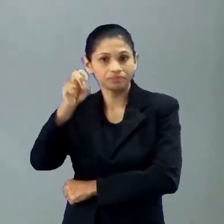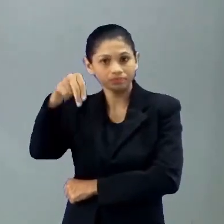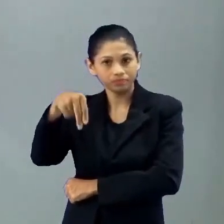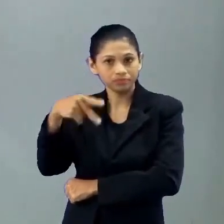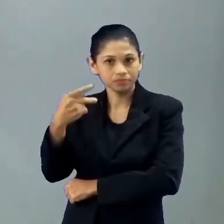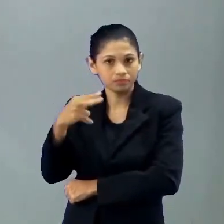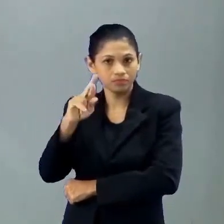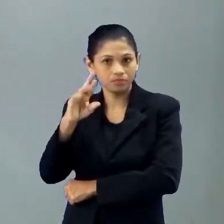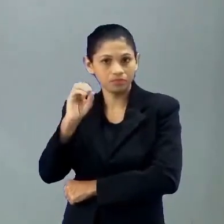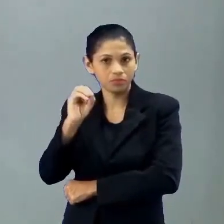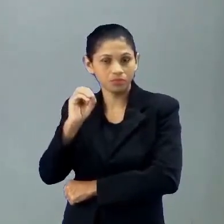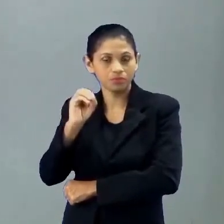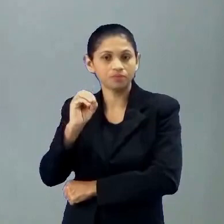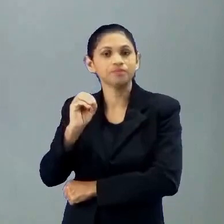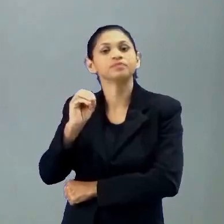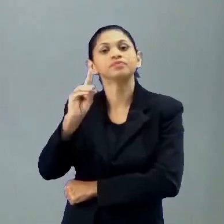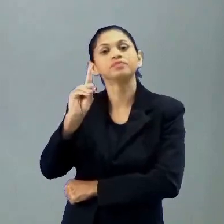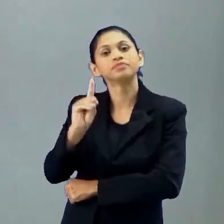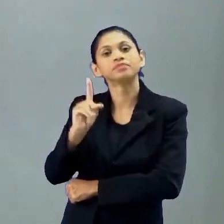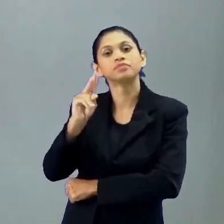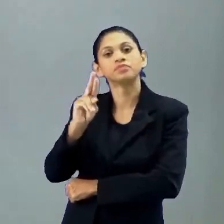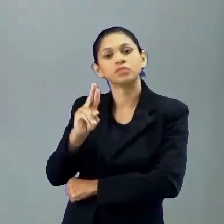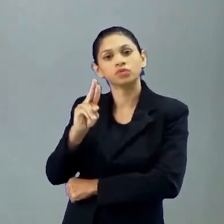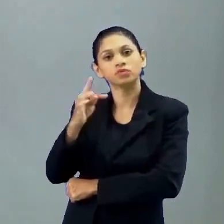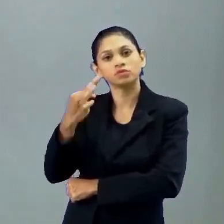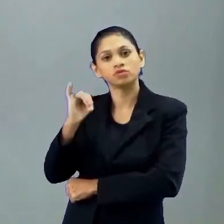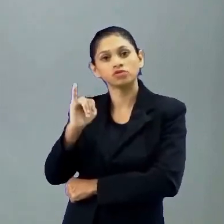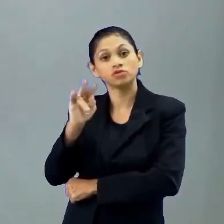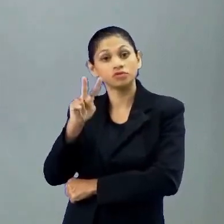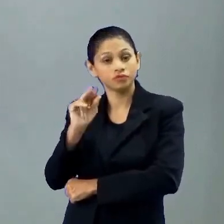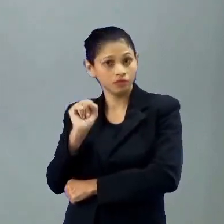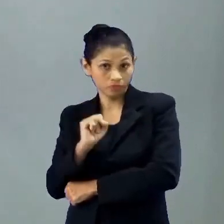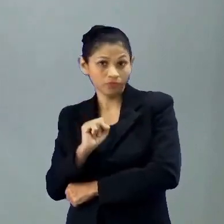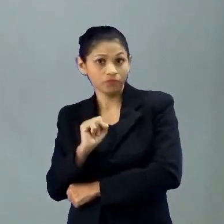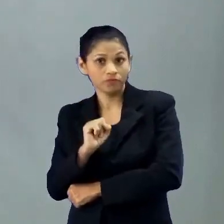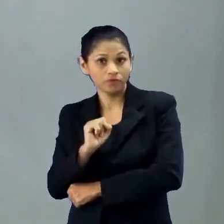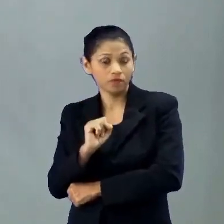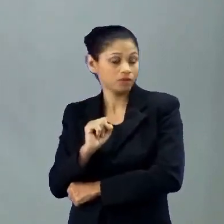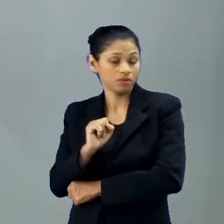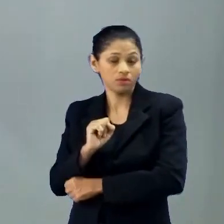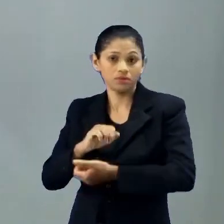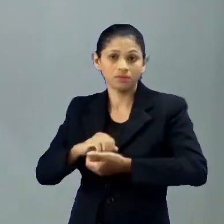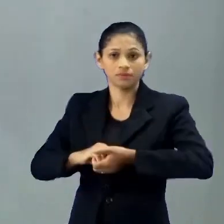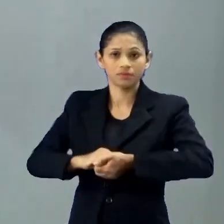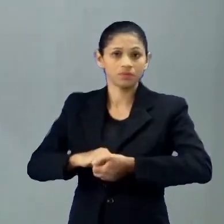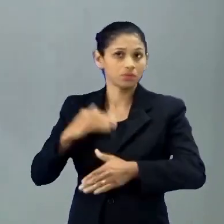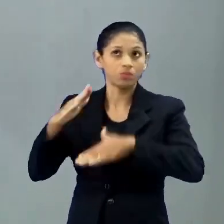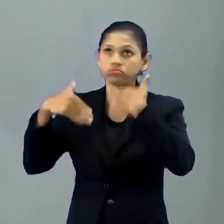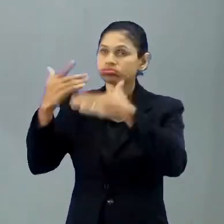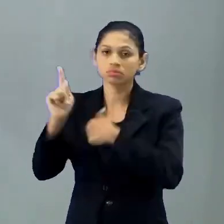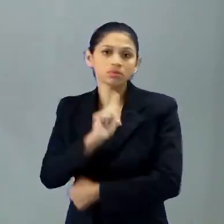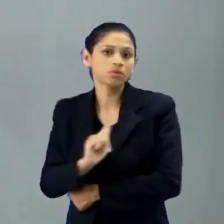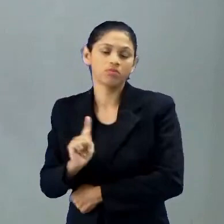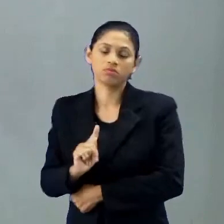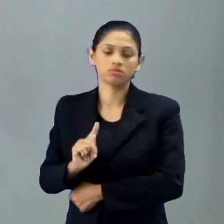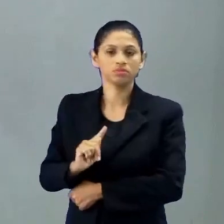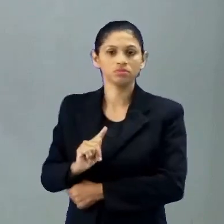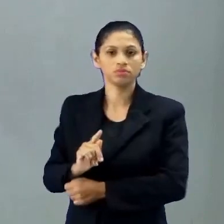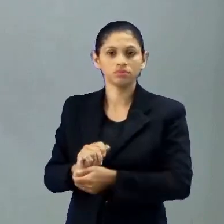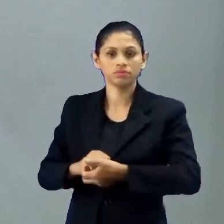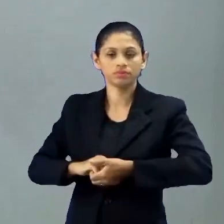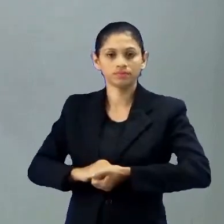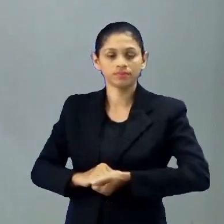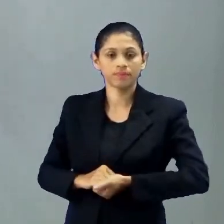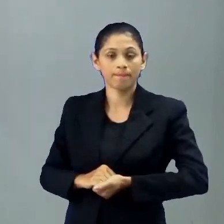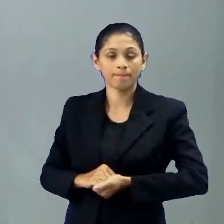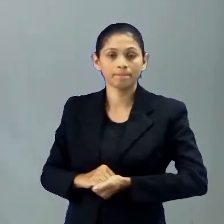extensão necessária justamente para que possam trabalhar, produzir e assim garantir o seu sustento e o